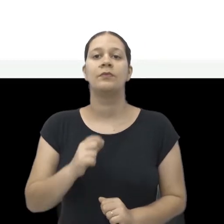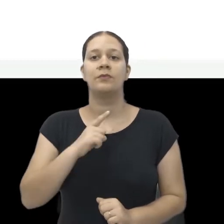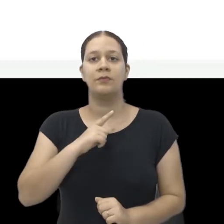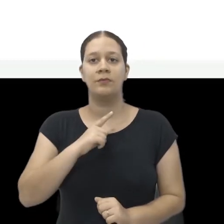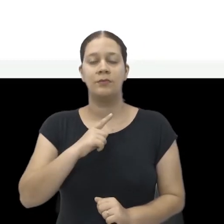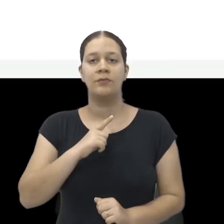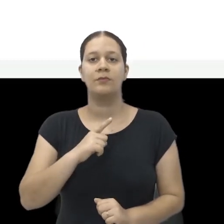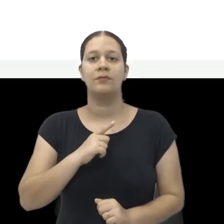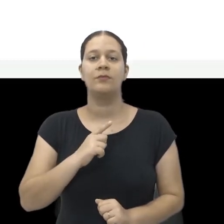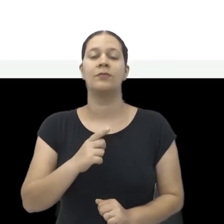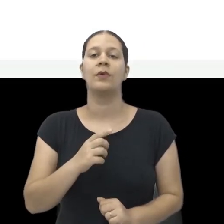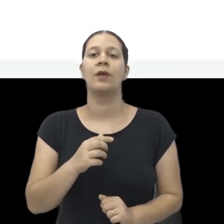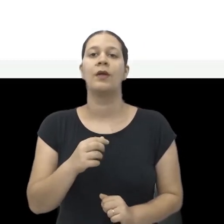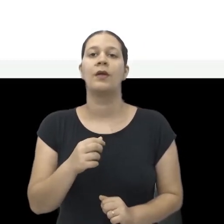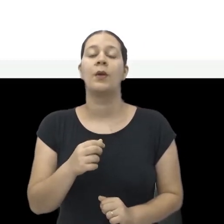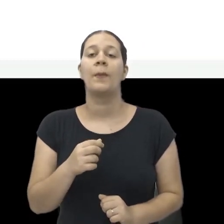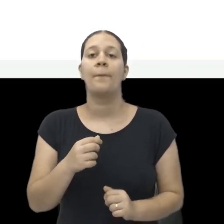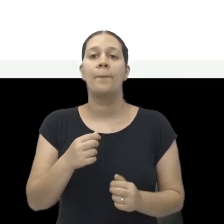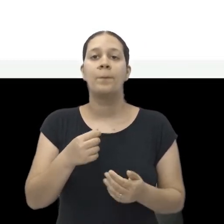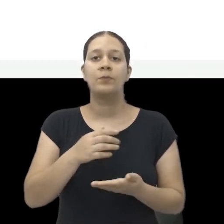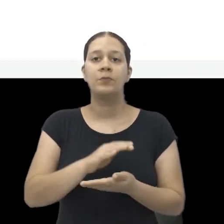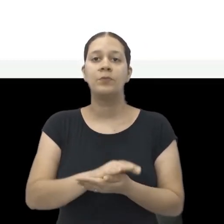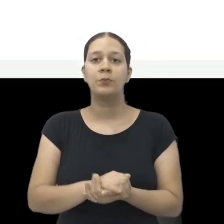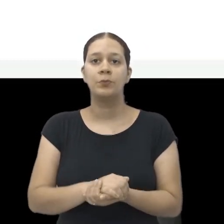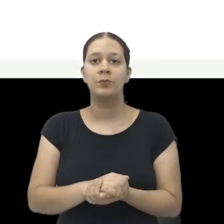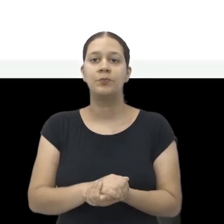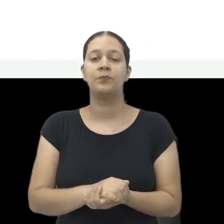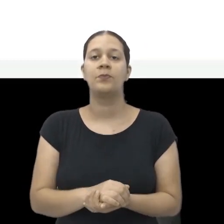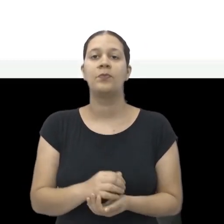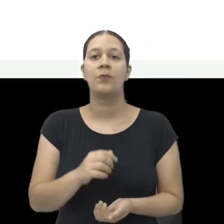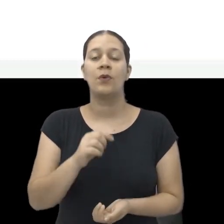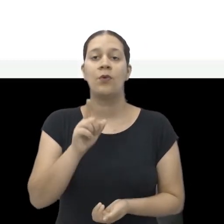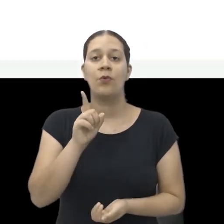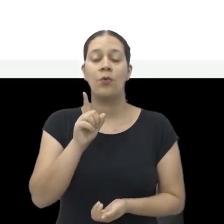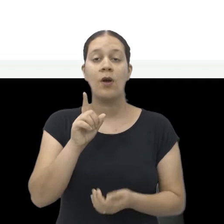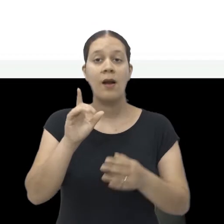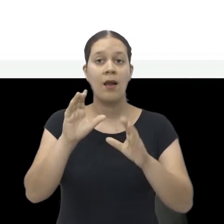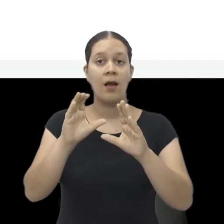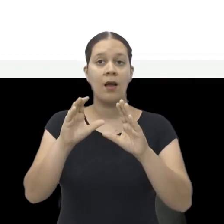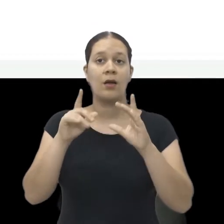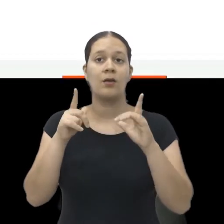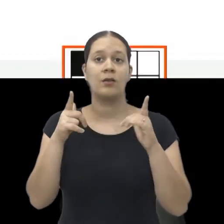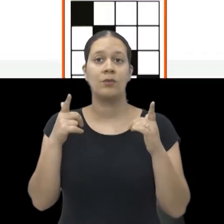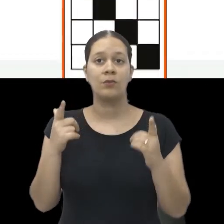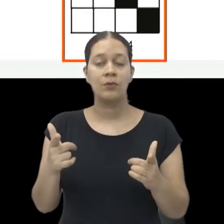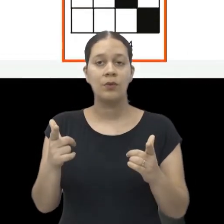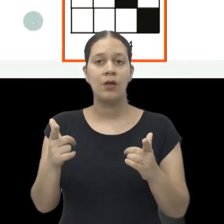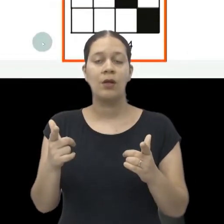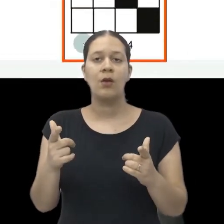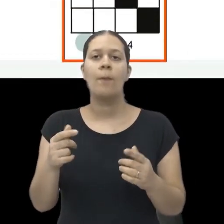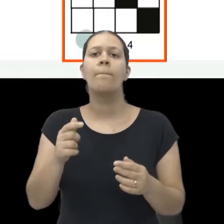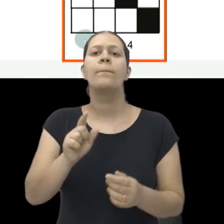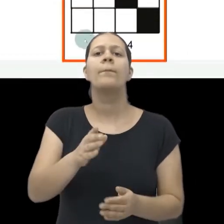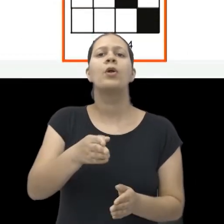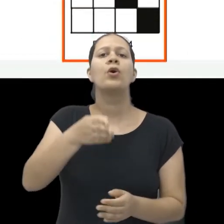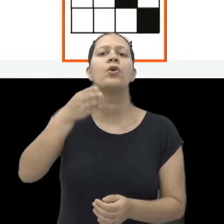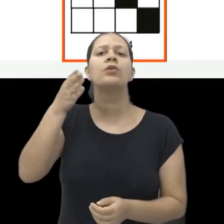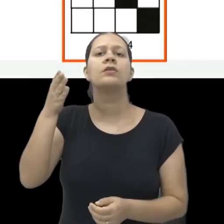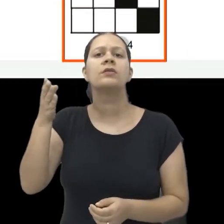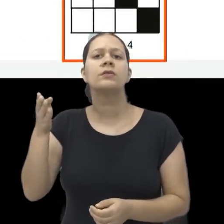figura 3, três lados de base e três lados de altura. Lógico que a figura